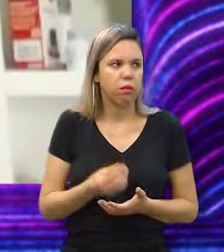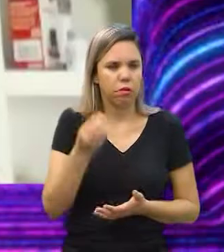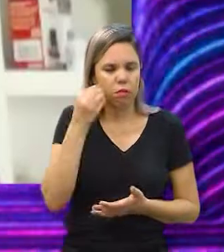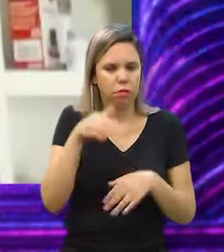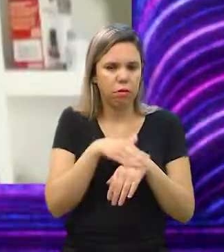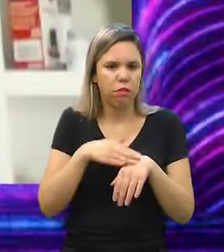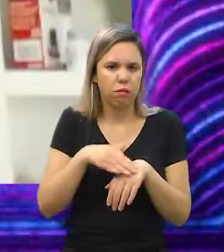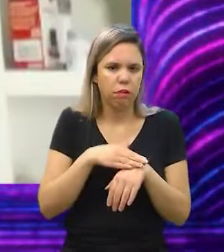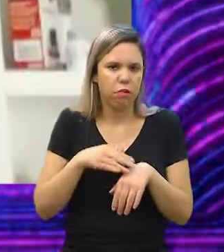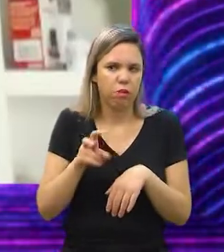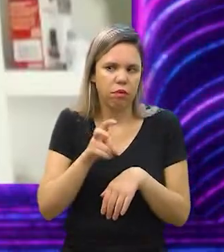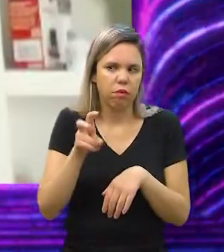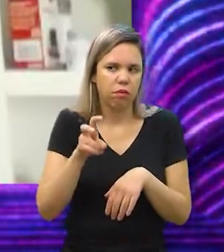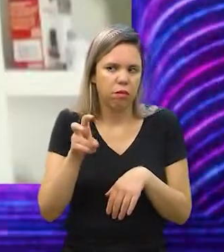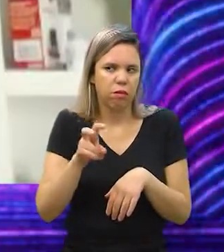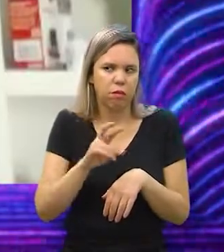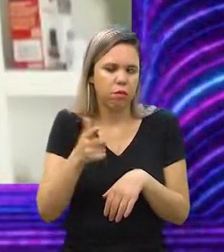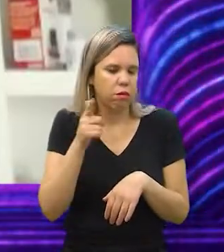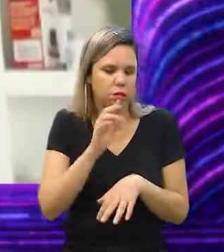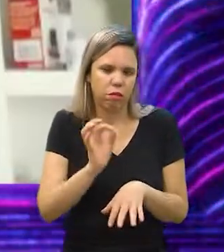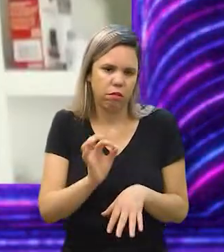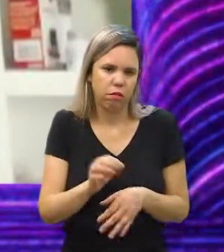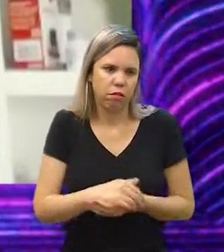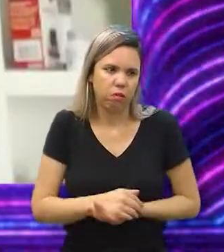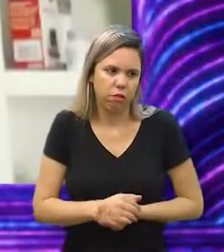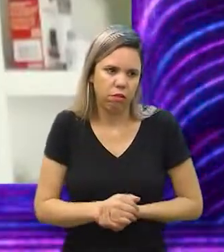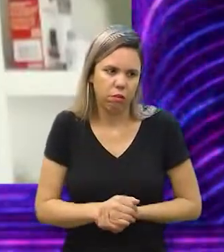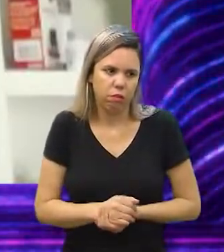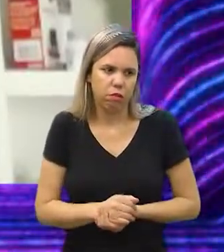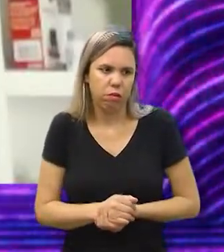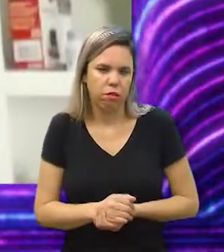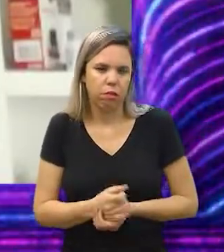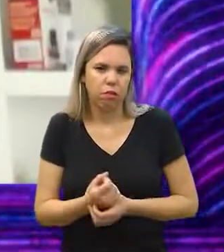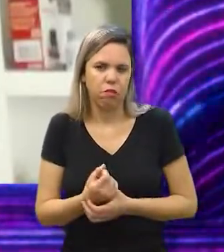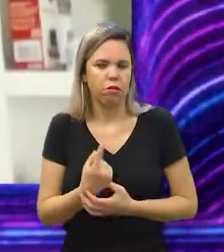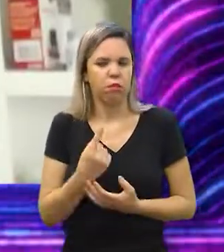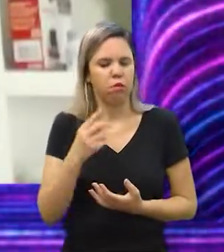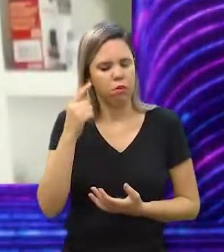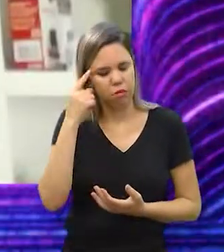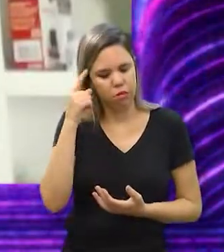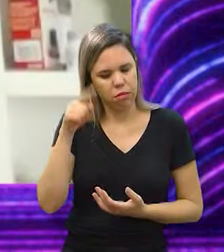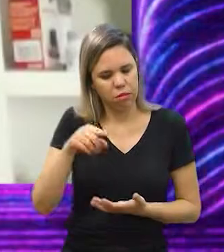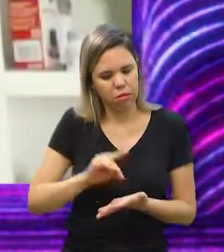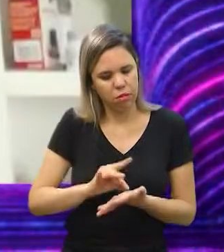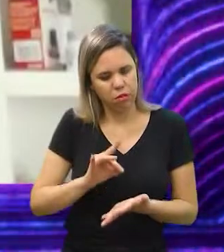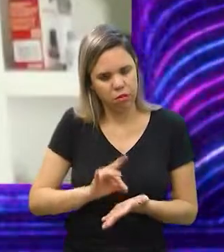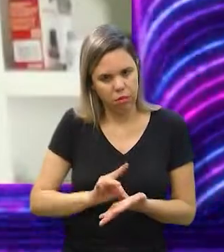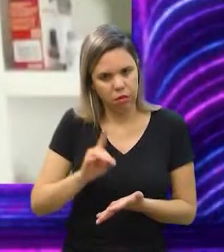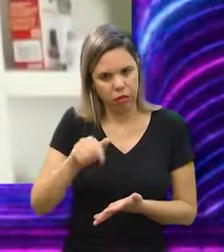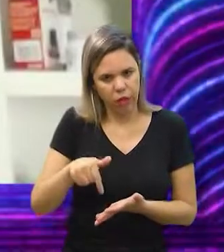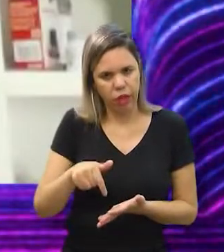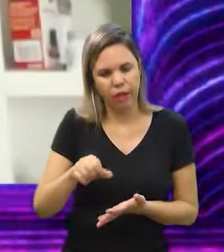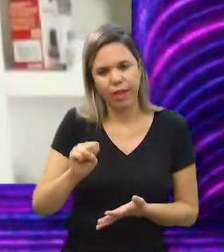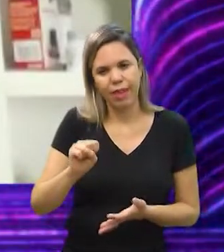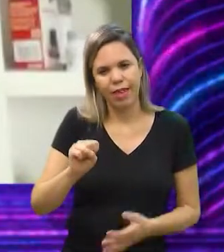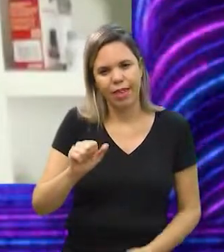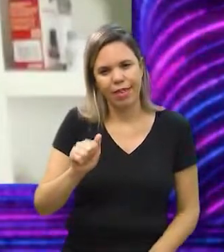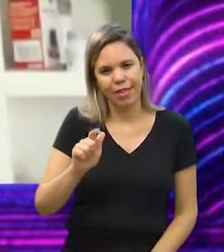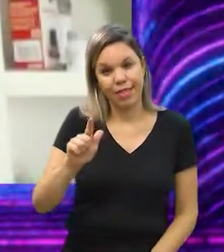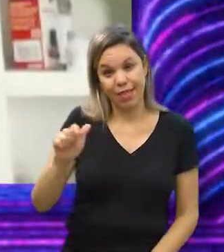tenta conversar com as serpentes, mas ele não consegue, né? Mas a ideia é realmente ser uma saga.